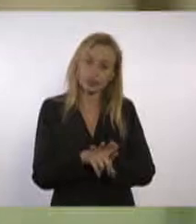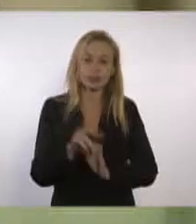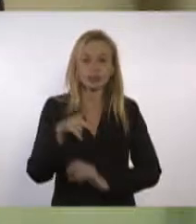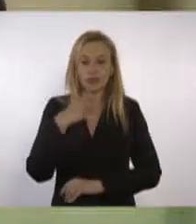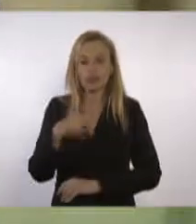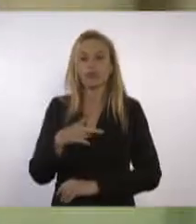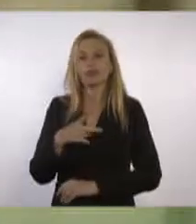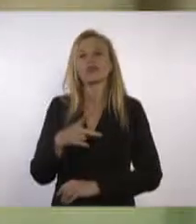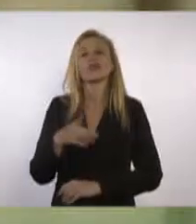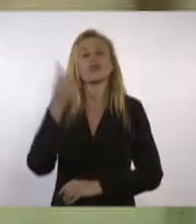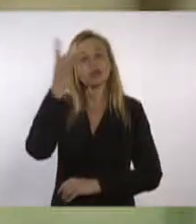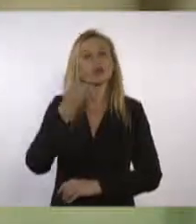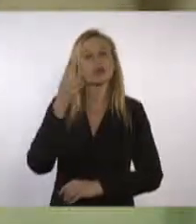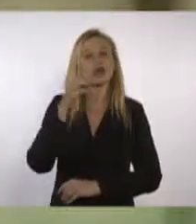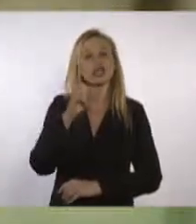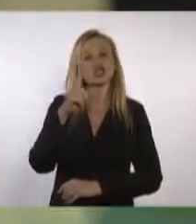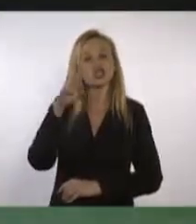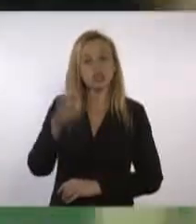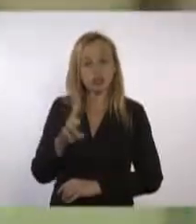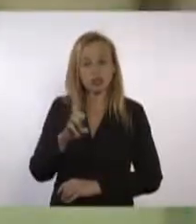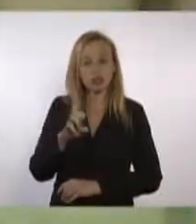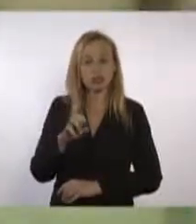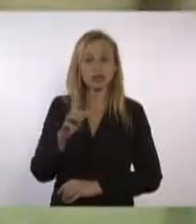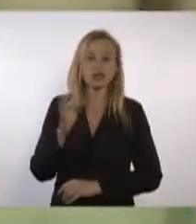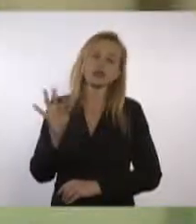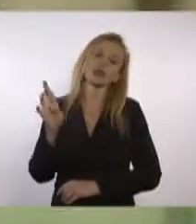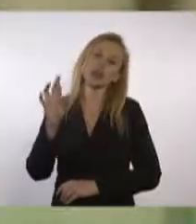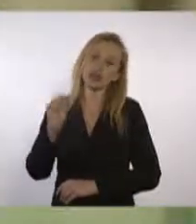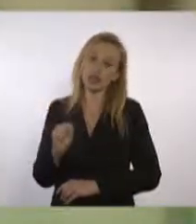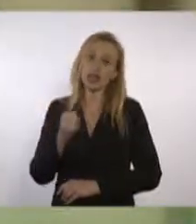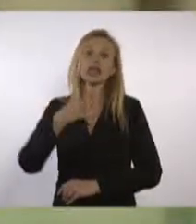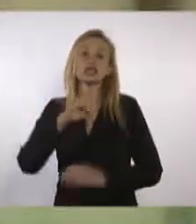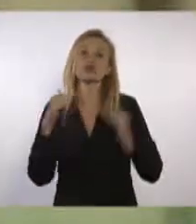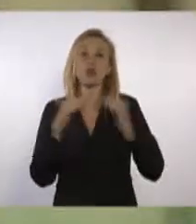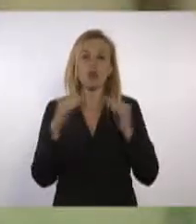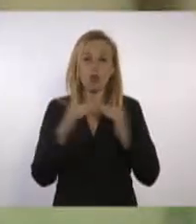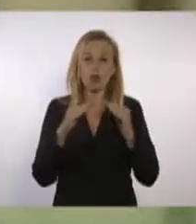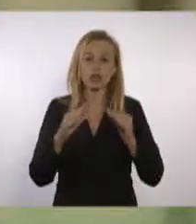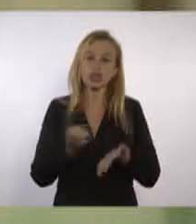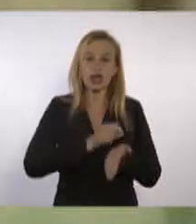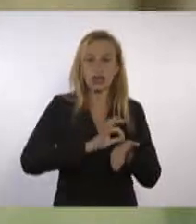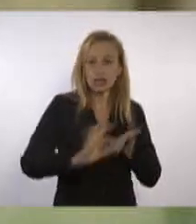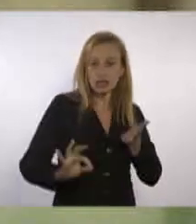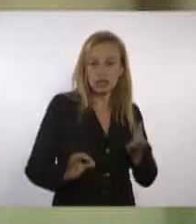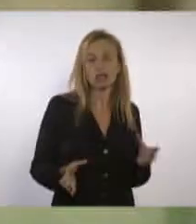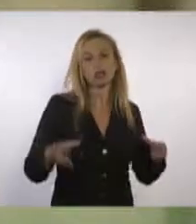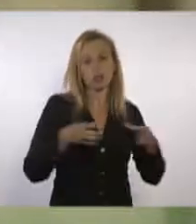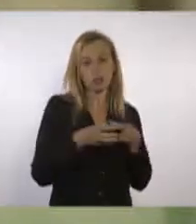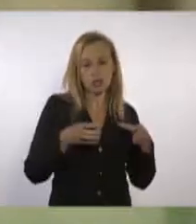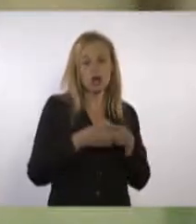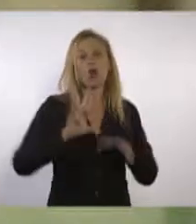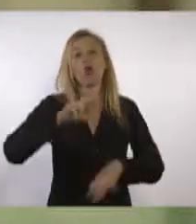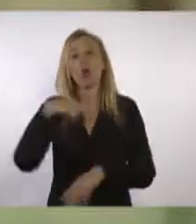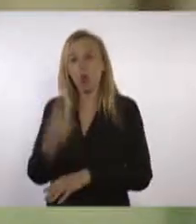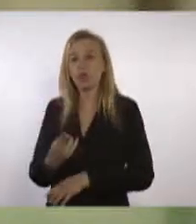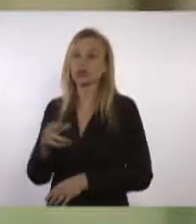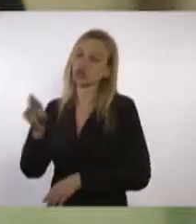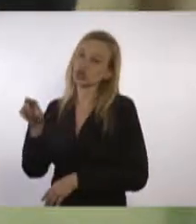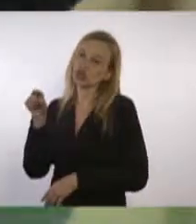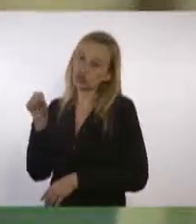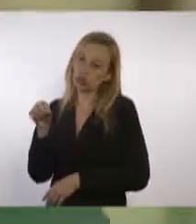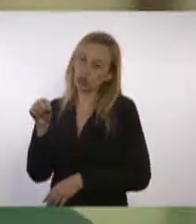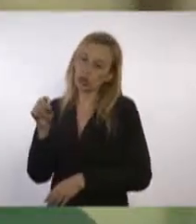ele concorda que a gente assine enquanto comissão, ou se ele prefere que a gente